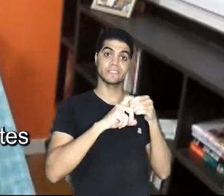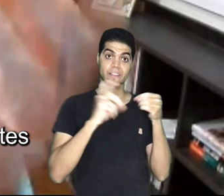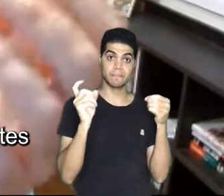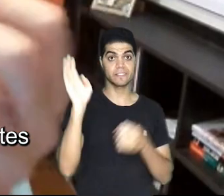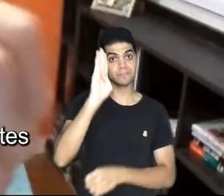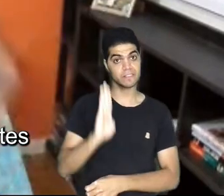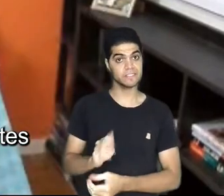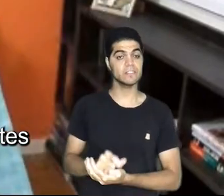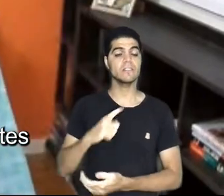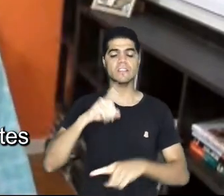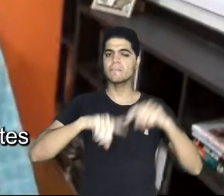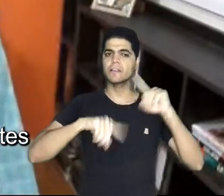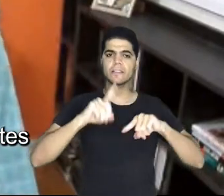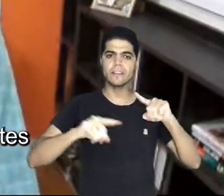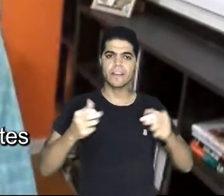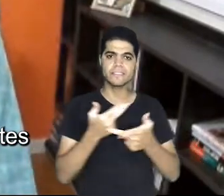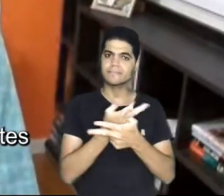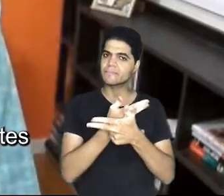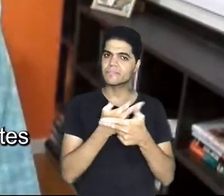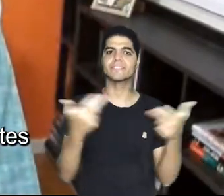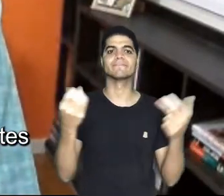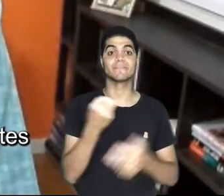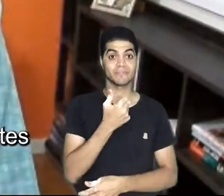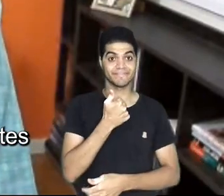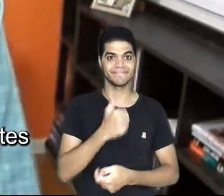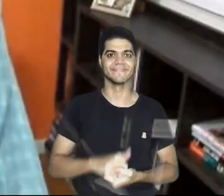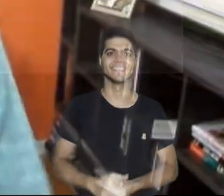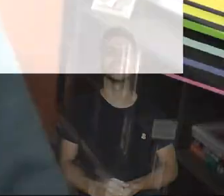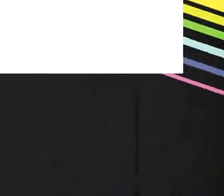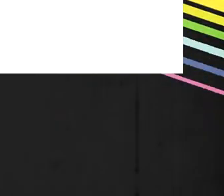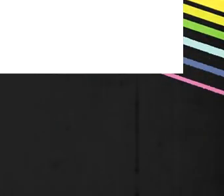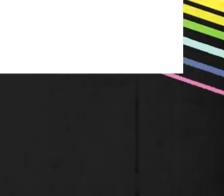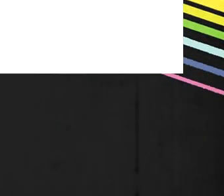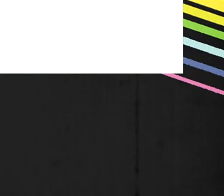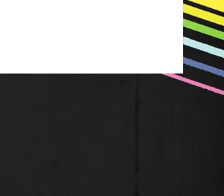Brasil, e também com outros materiais interessantes que estão surgindo, por aí. Tá bom?